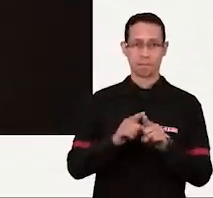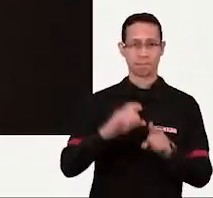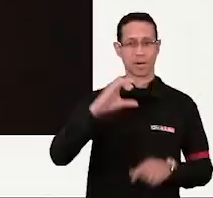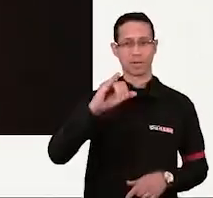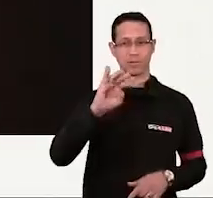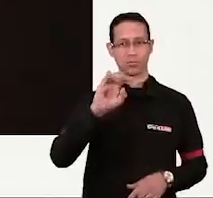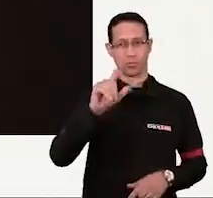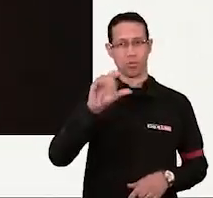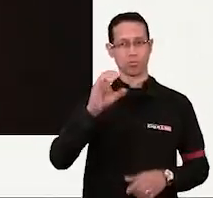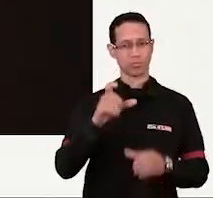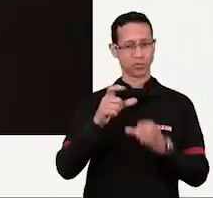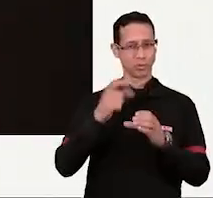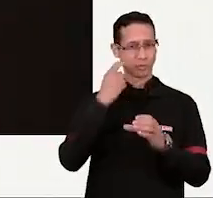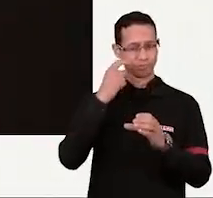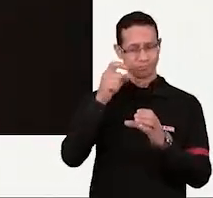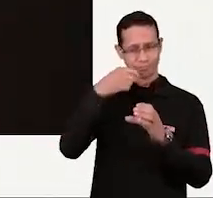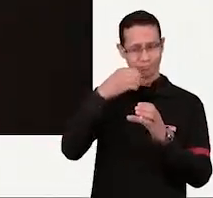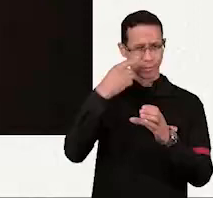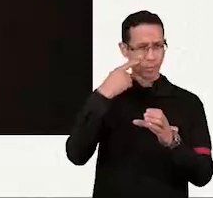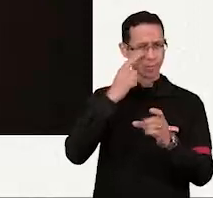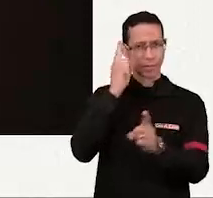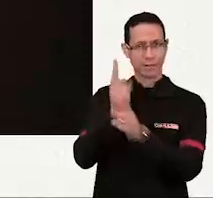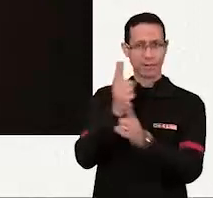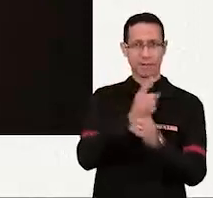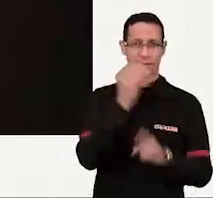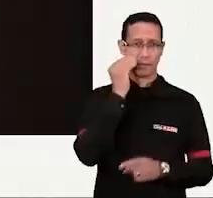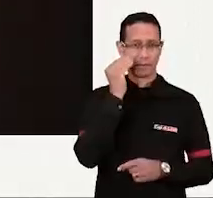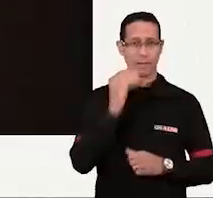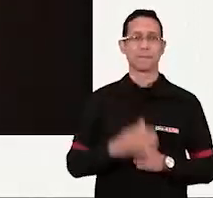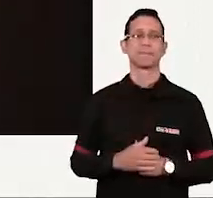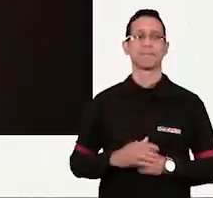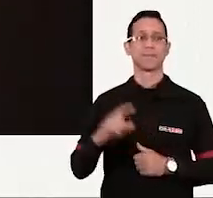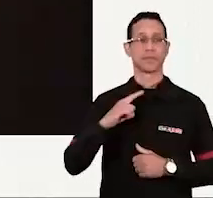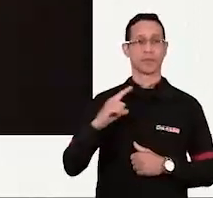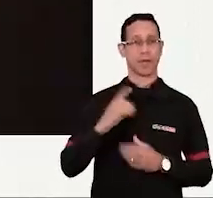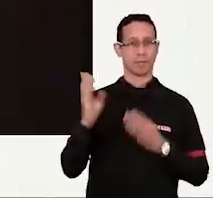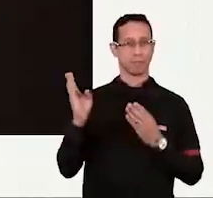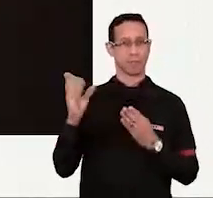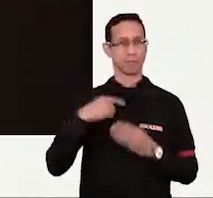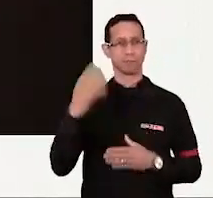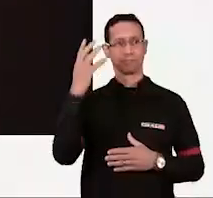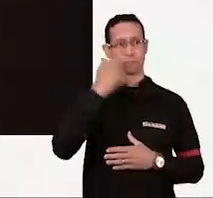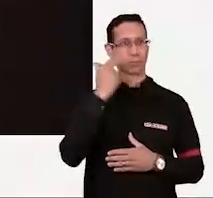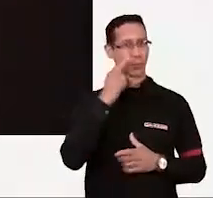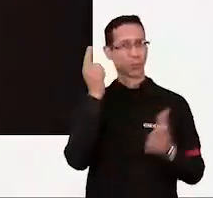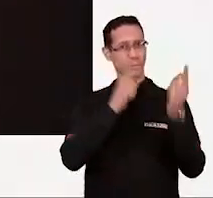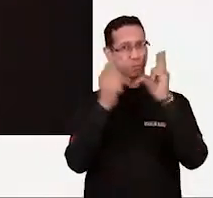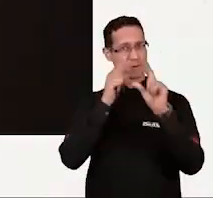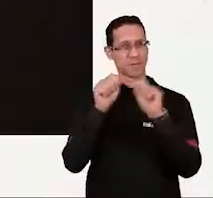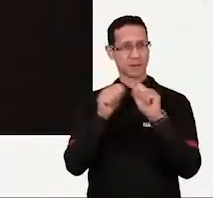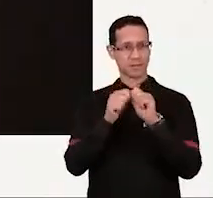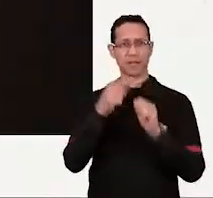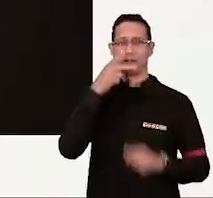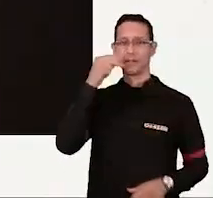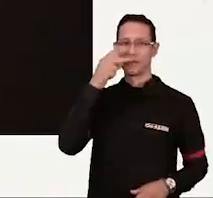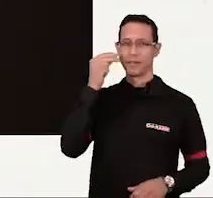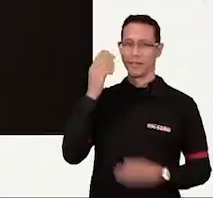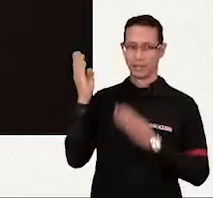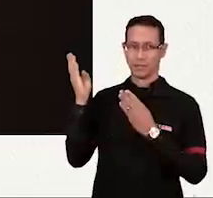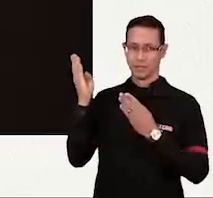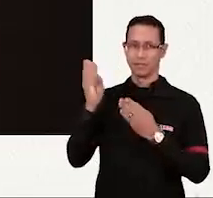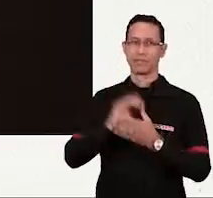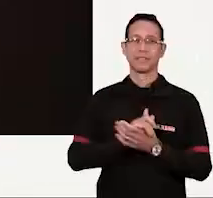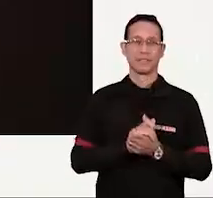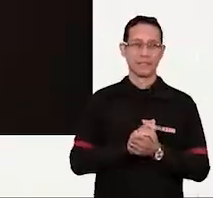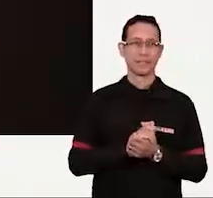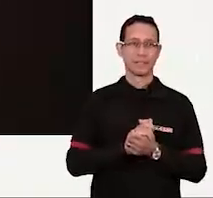foi falado. E acho que é uma das miringotomias mais bonitas que eu fiz. Esse é um felino, né? Então,